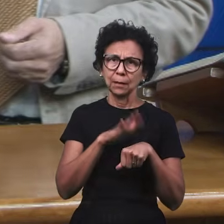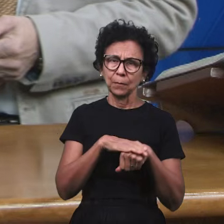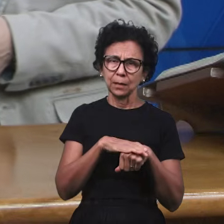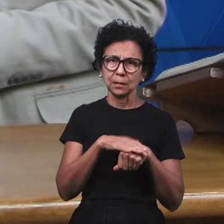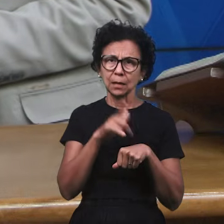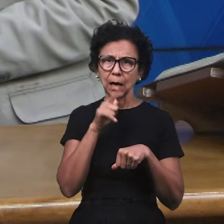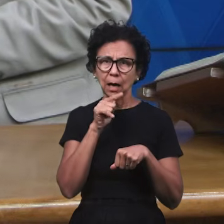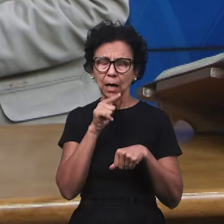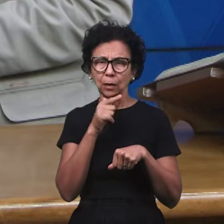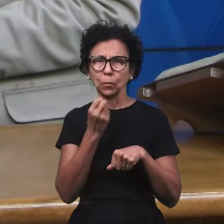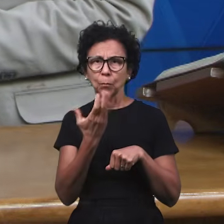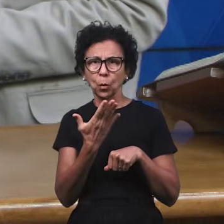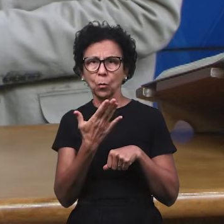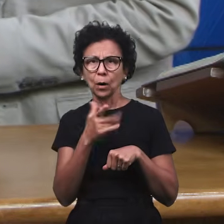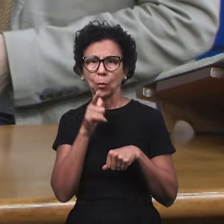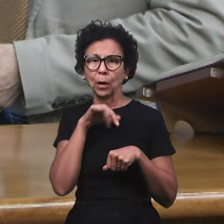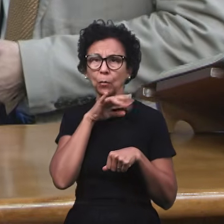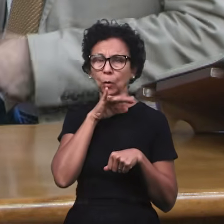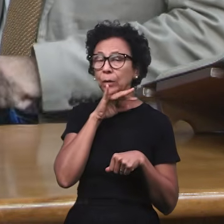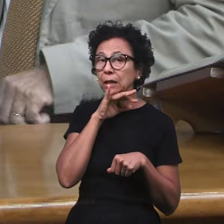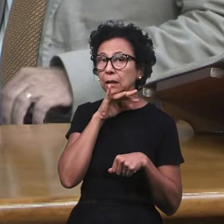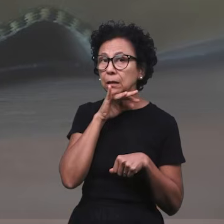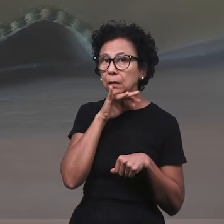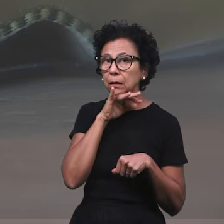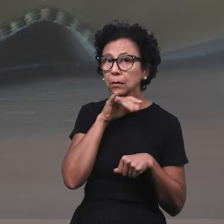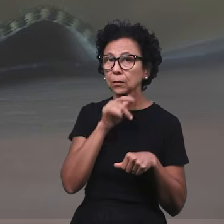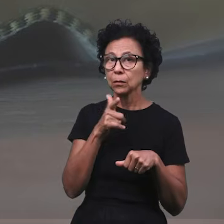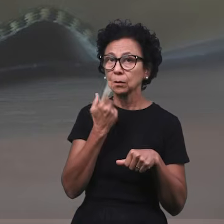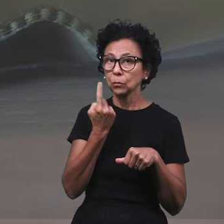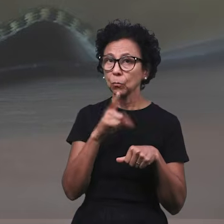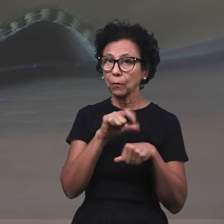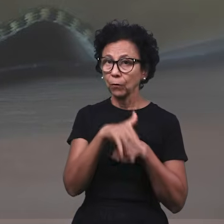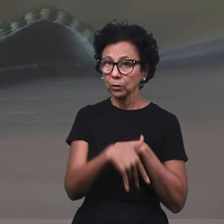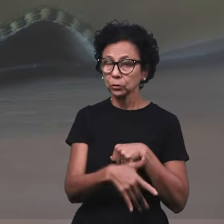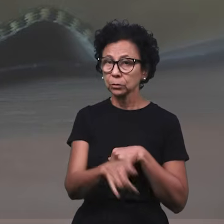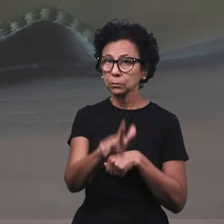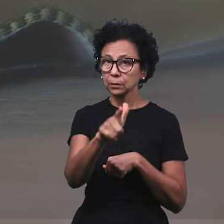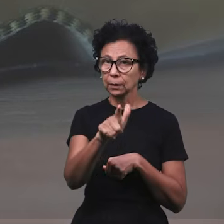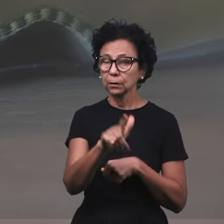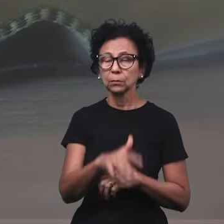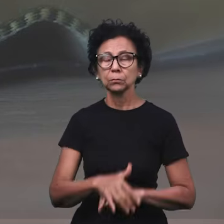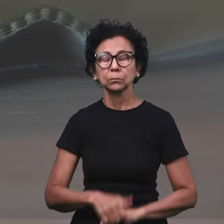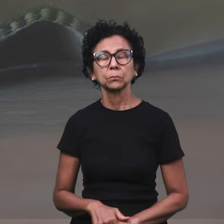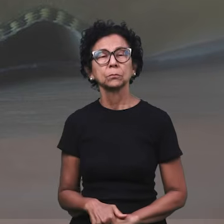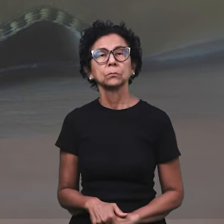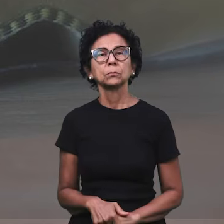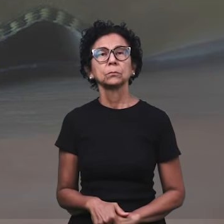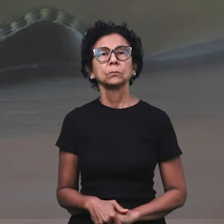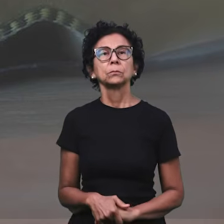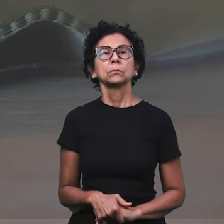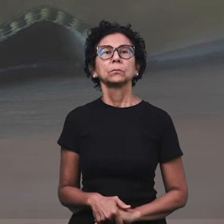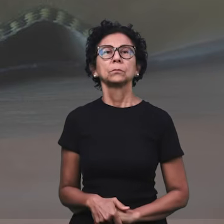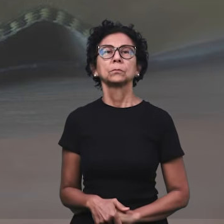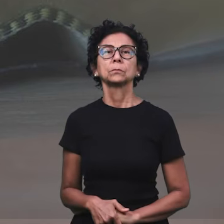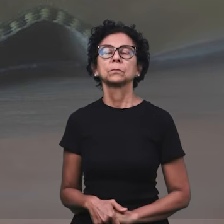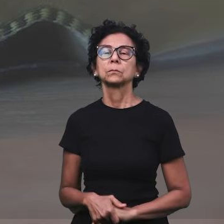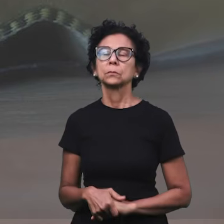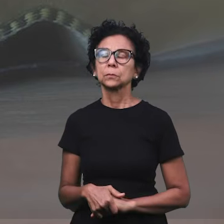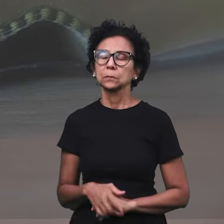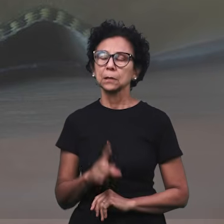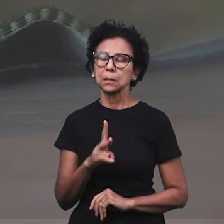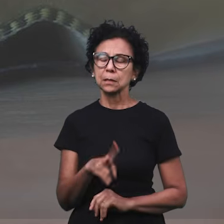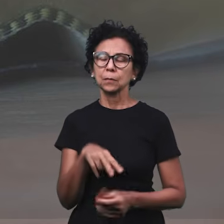presta e água que não presta. O que a palavra diz aqui, ó? Em tudo te dá por exemplo de boas obras, na doutrina,